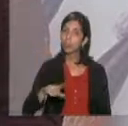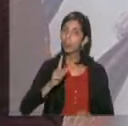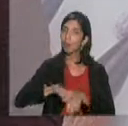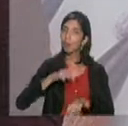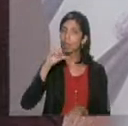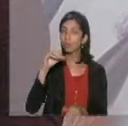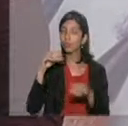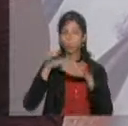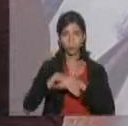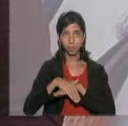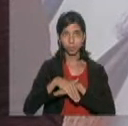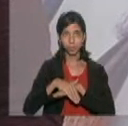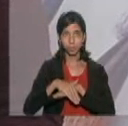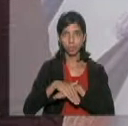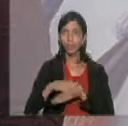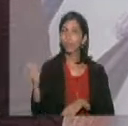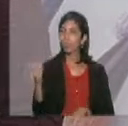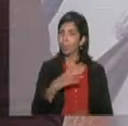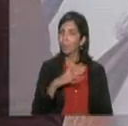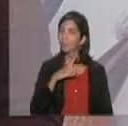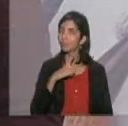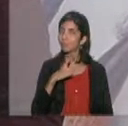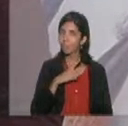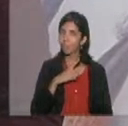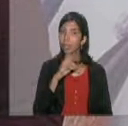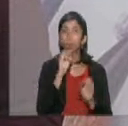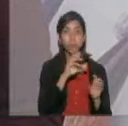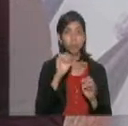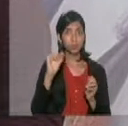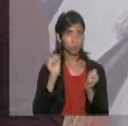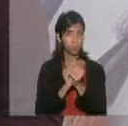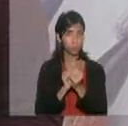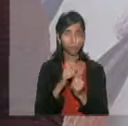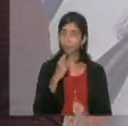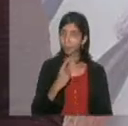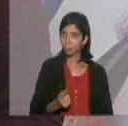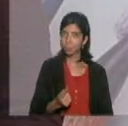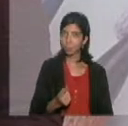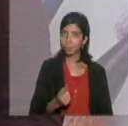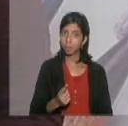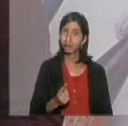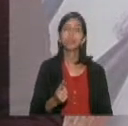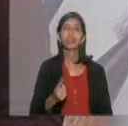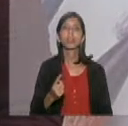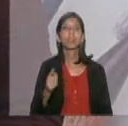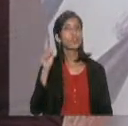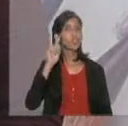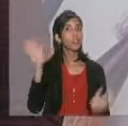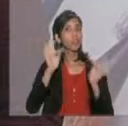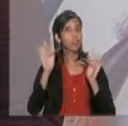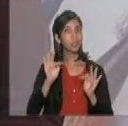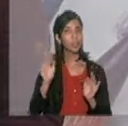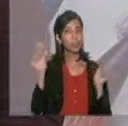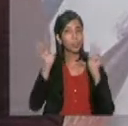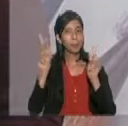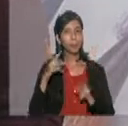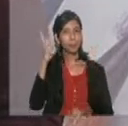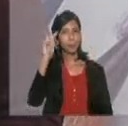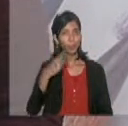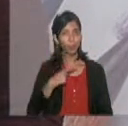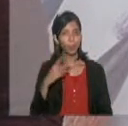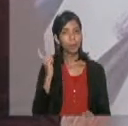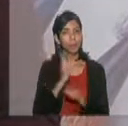comer. Maravilha. Para finalizar, copo d'água a gente pode oferecer para a criança ou tem que ser a aguinha tem que